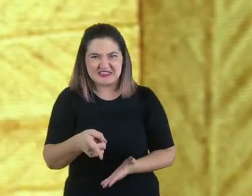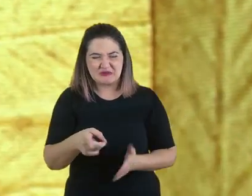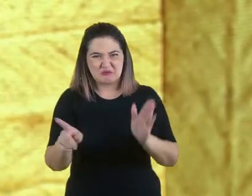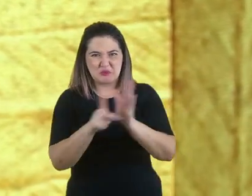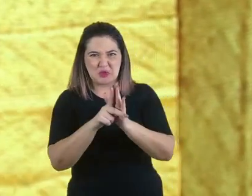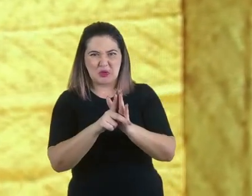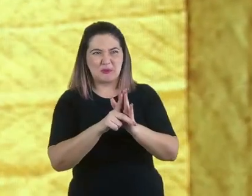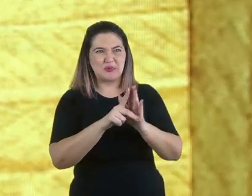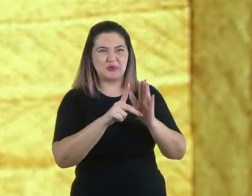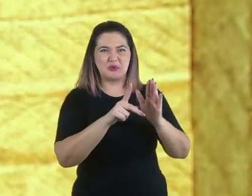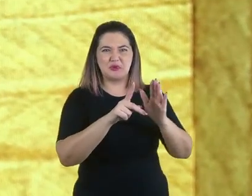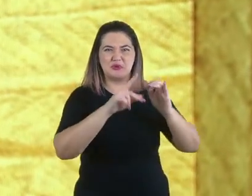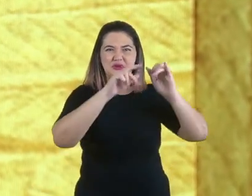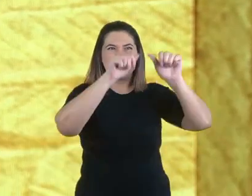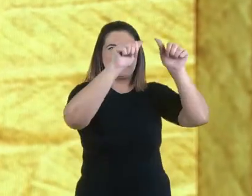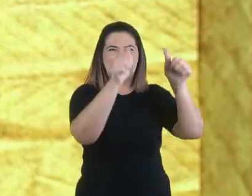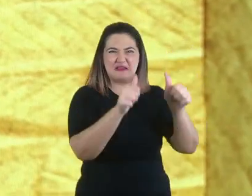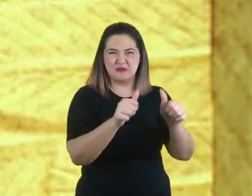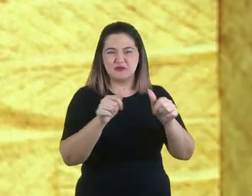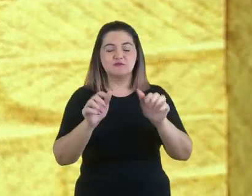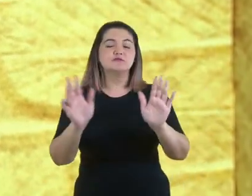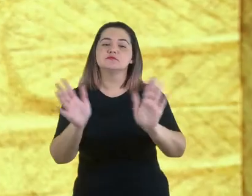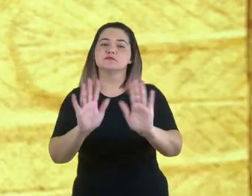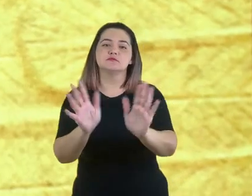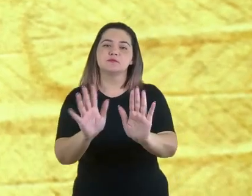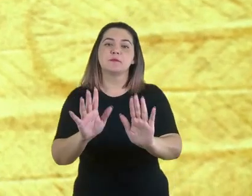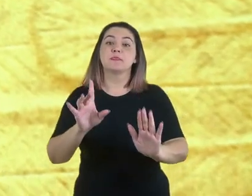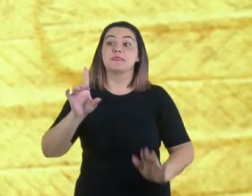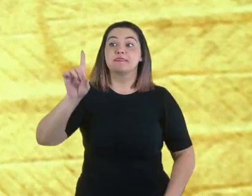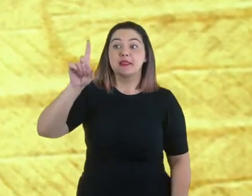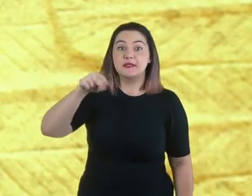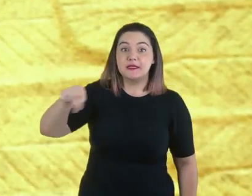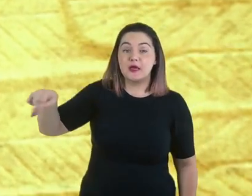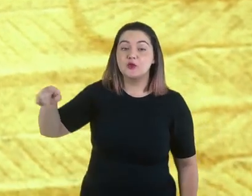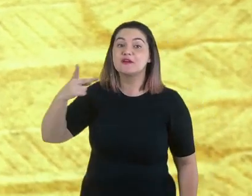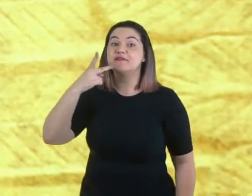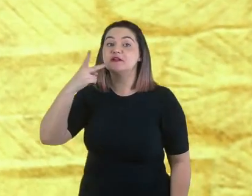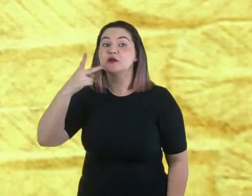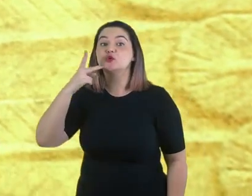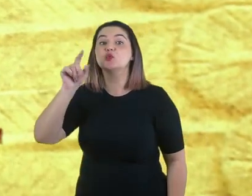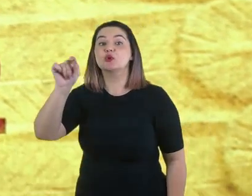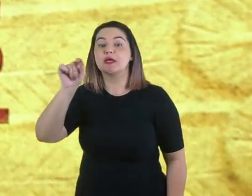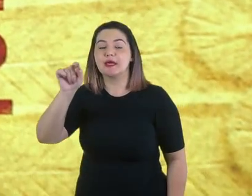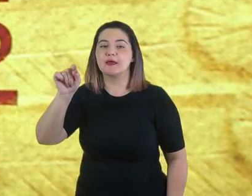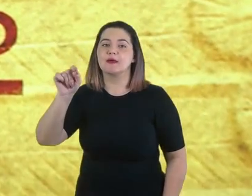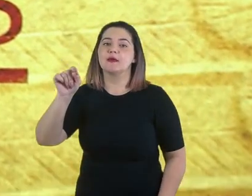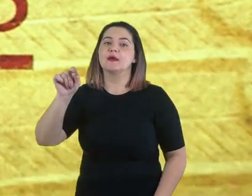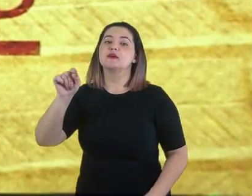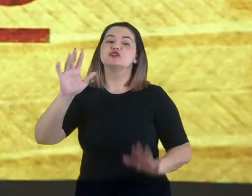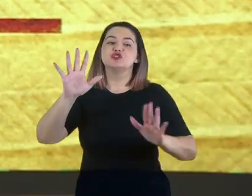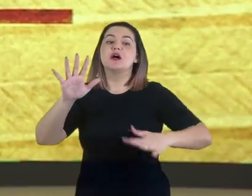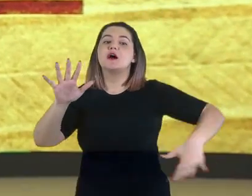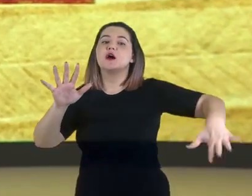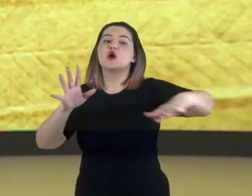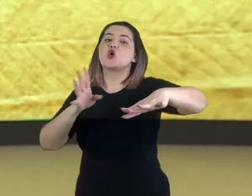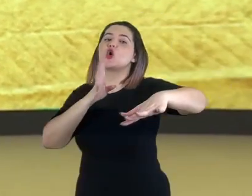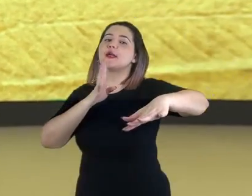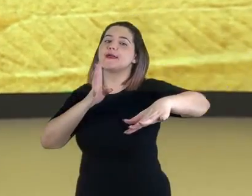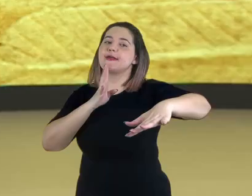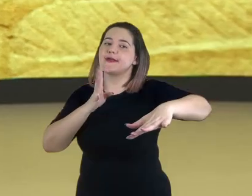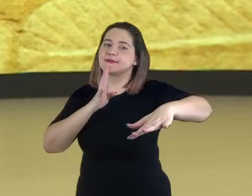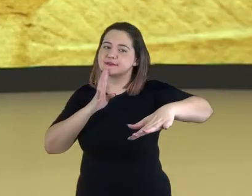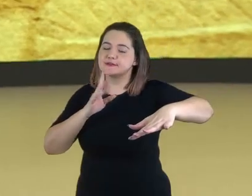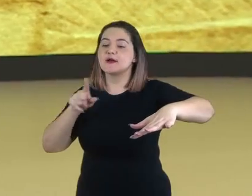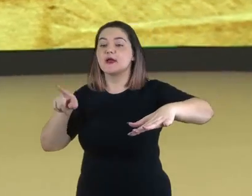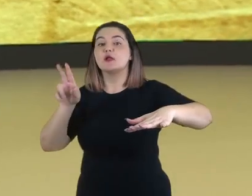era familiar. Ele estava falando de um prognóstico profético envolvendo o tempo. Sendo assim, ele usa a palavra aramaica